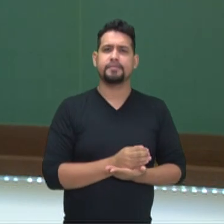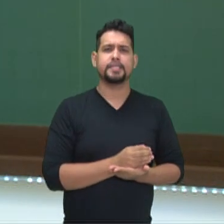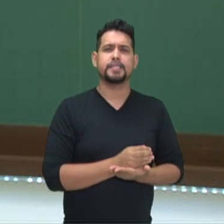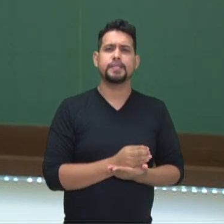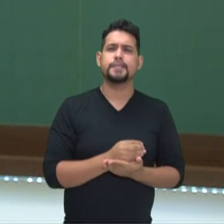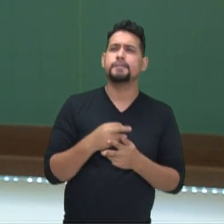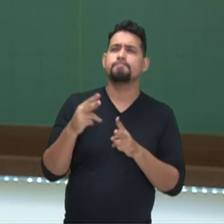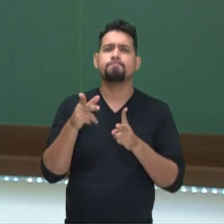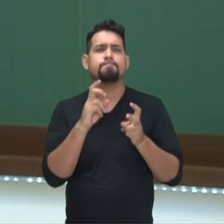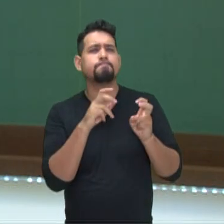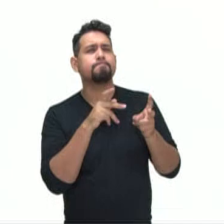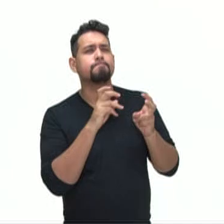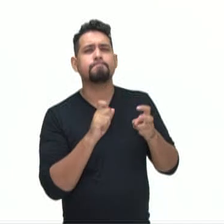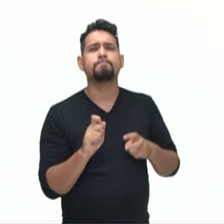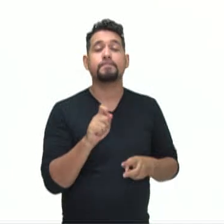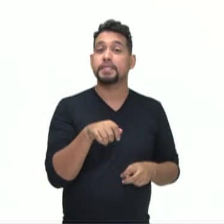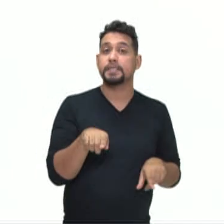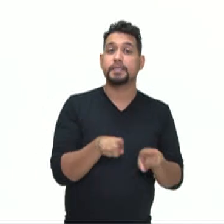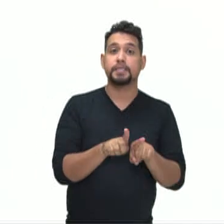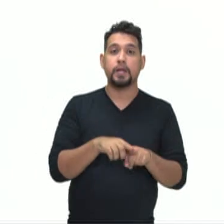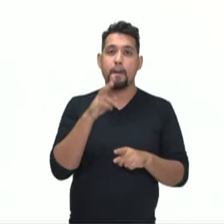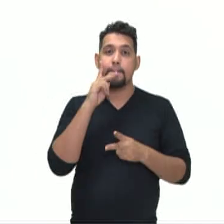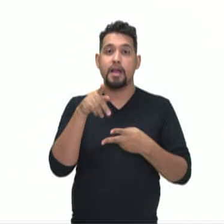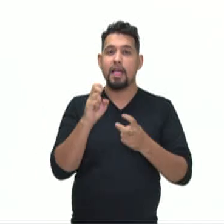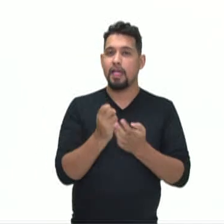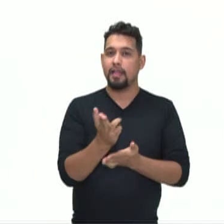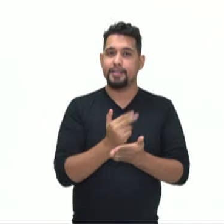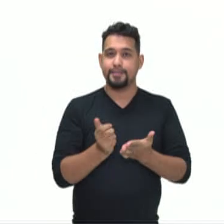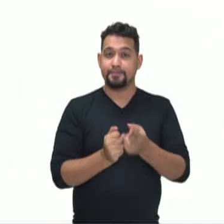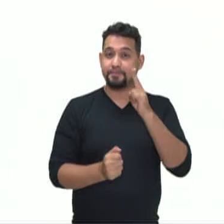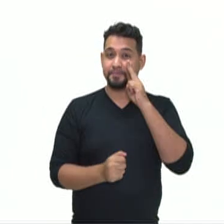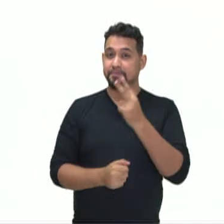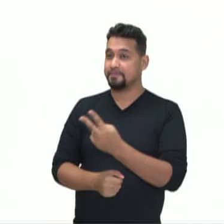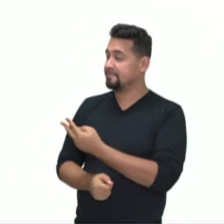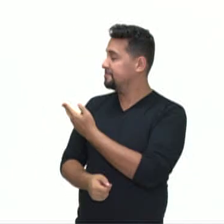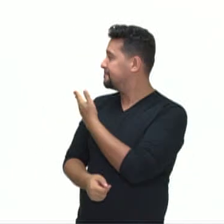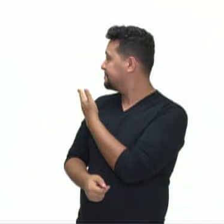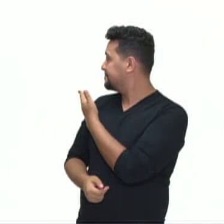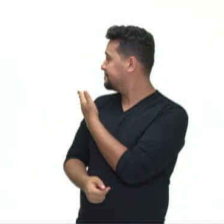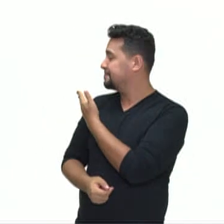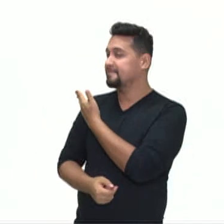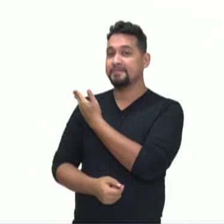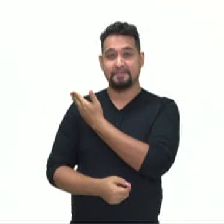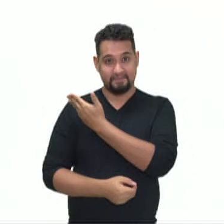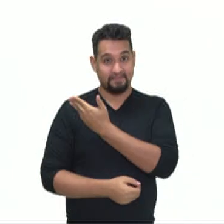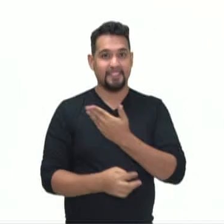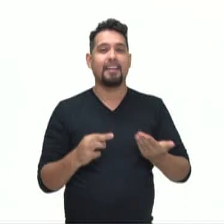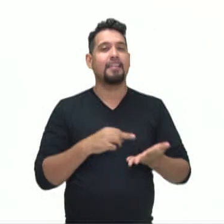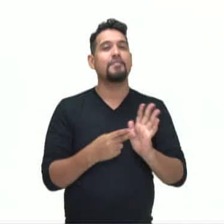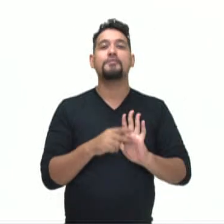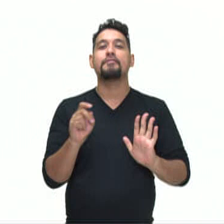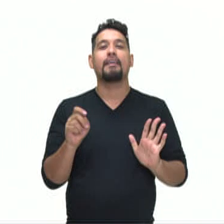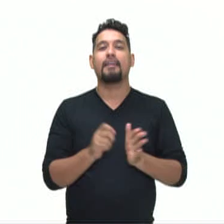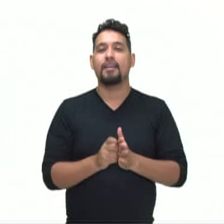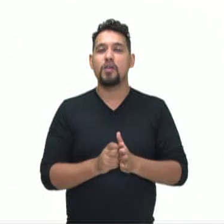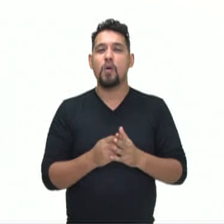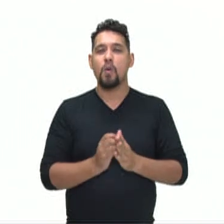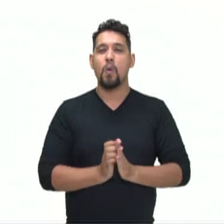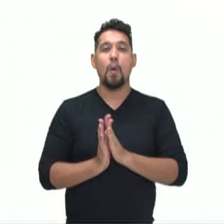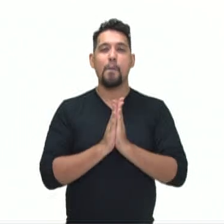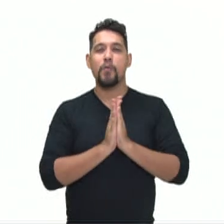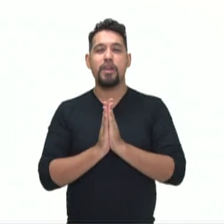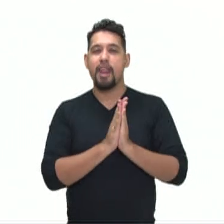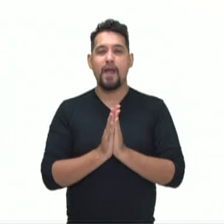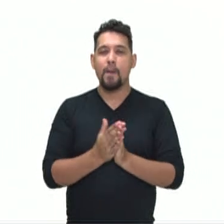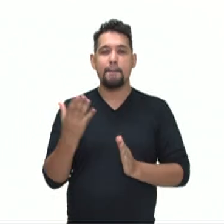mais que a gente pode perceber? Observem agora essa imagem, Tá aí uma faixa ali da Michelin, é um boneco branco construído de